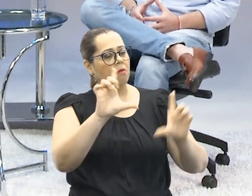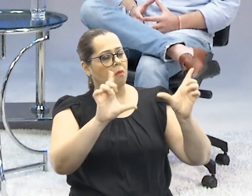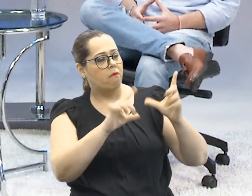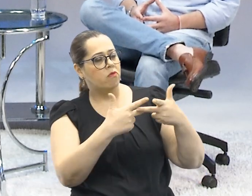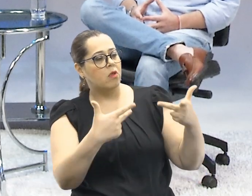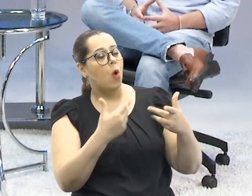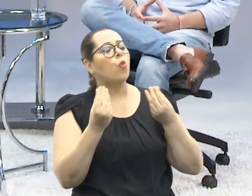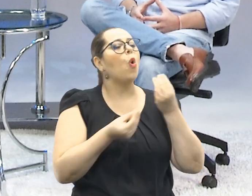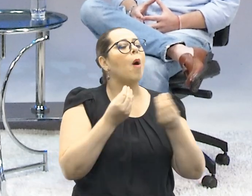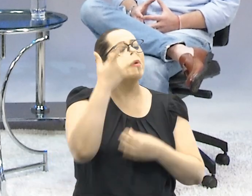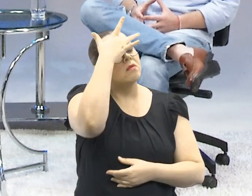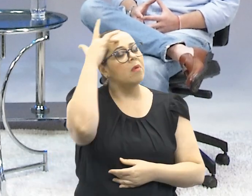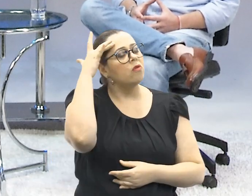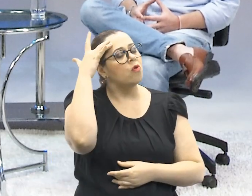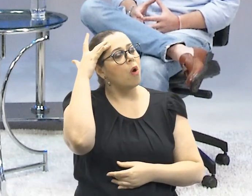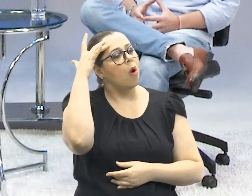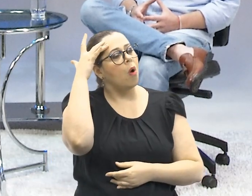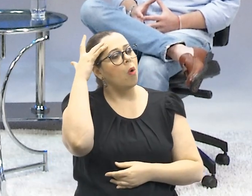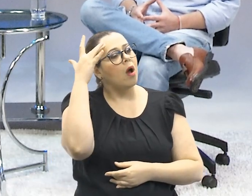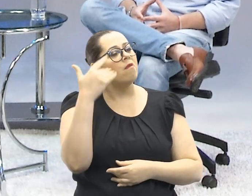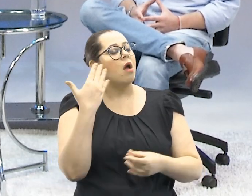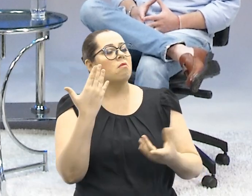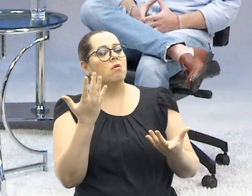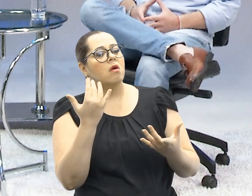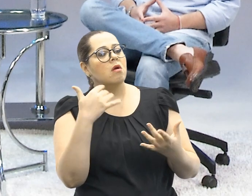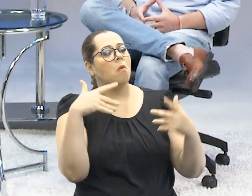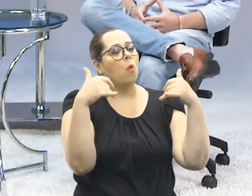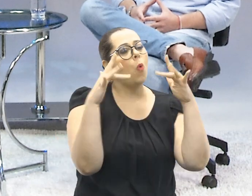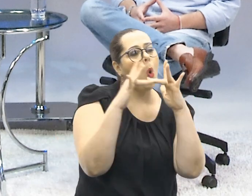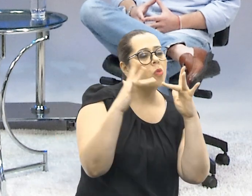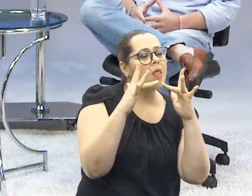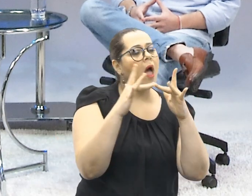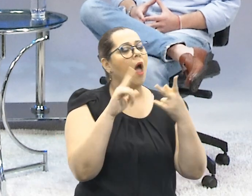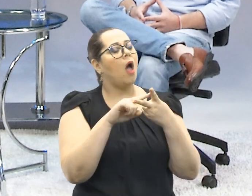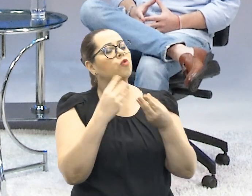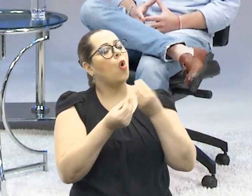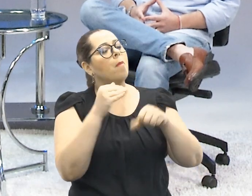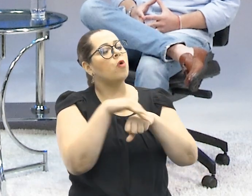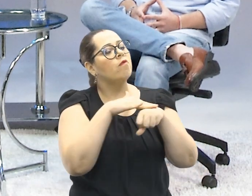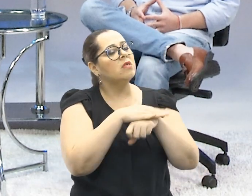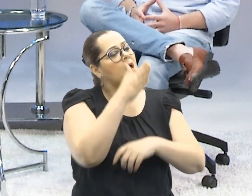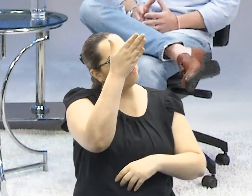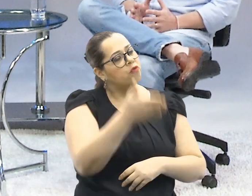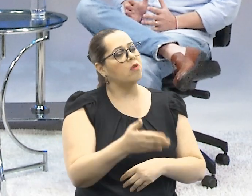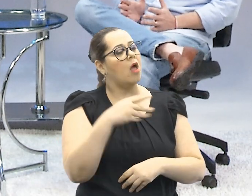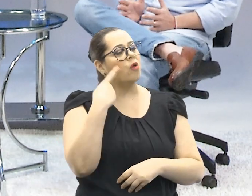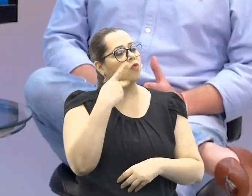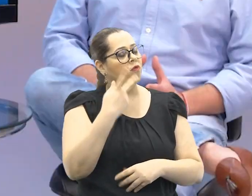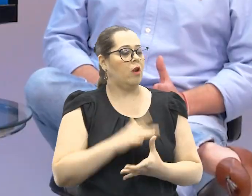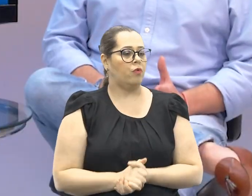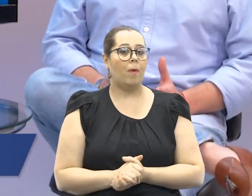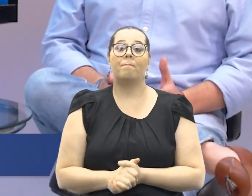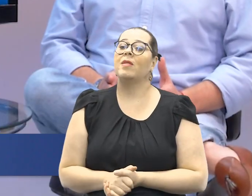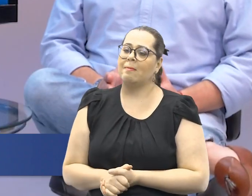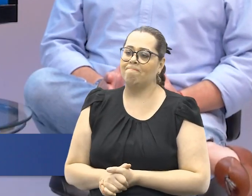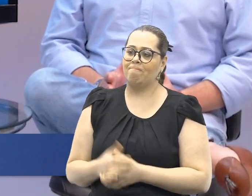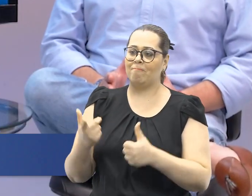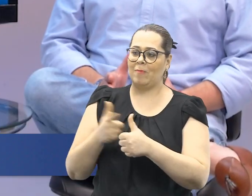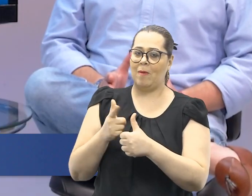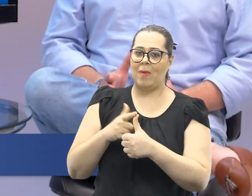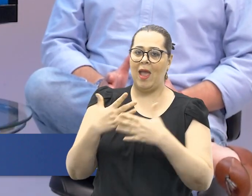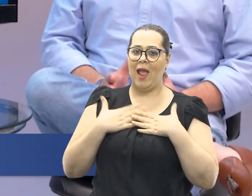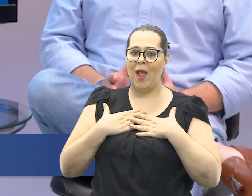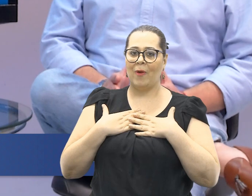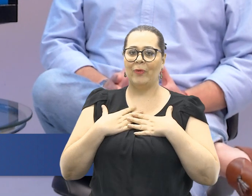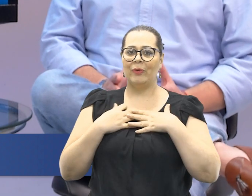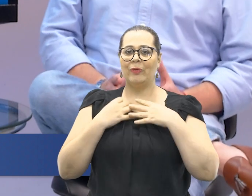pessoas podem entrar em contato com o seu mandato, Como que pode falar com o vereador Claudinho Serra? Primeiro que o nosso mandato,